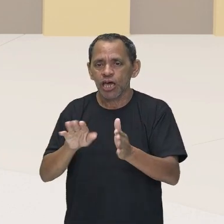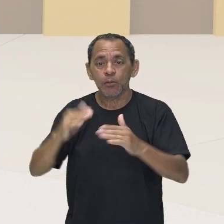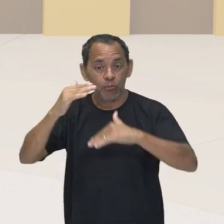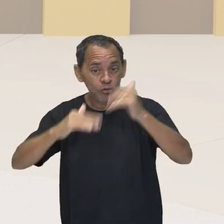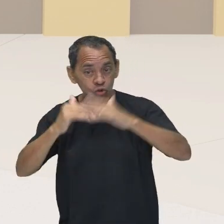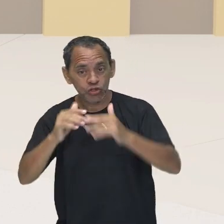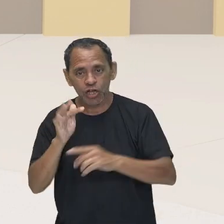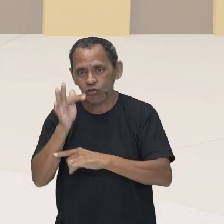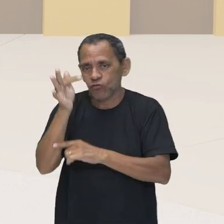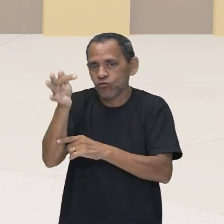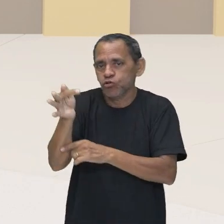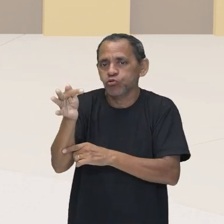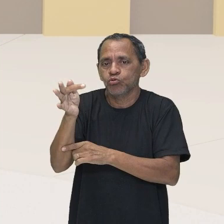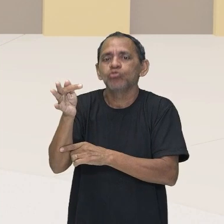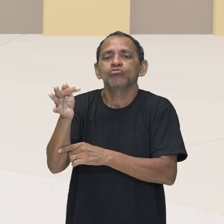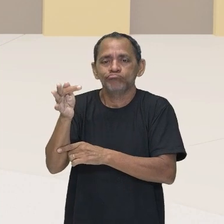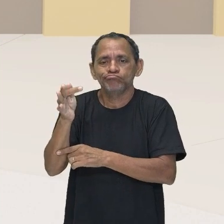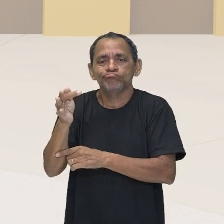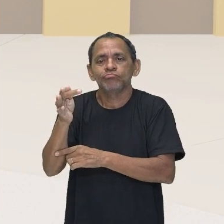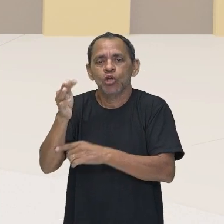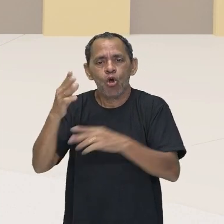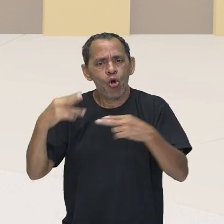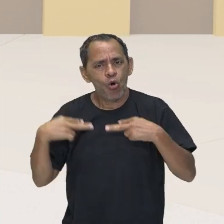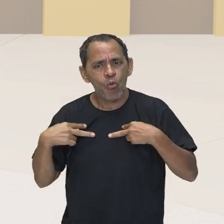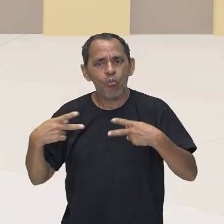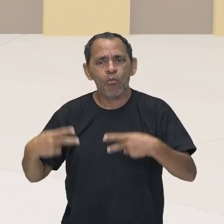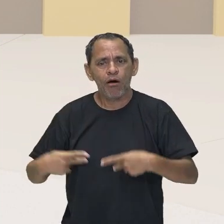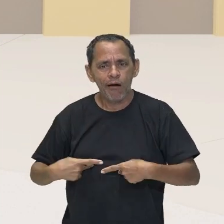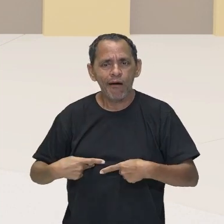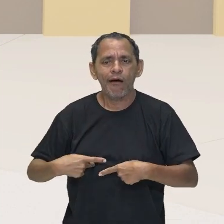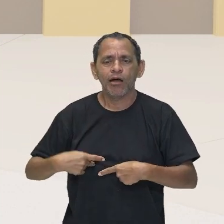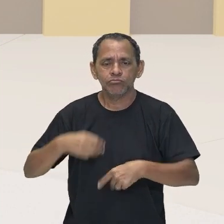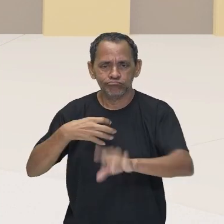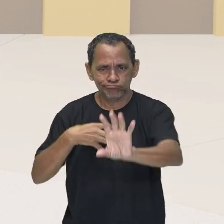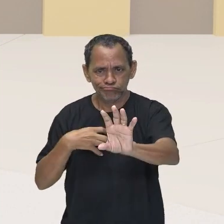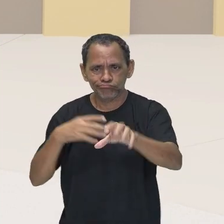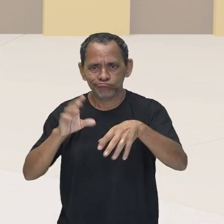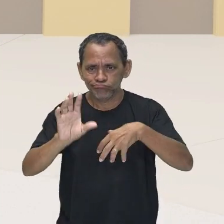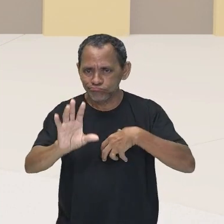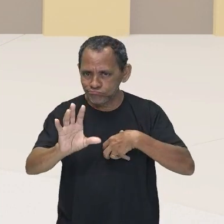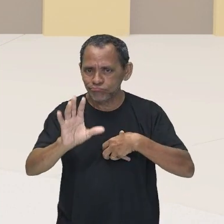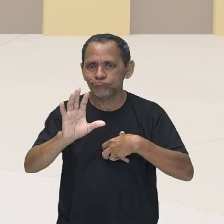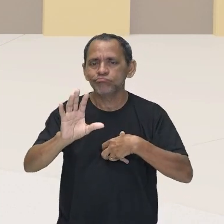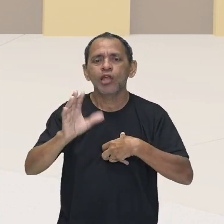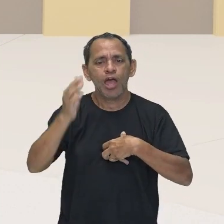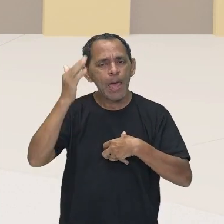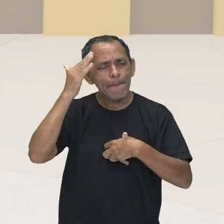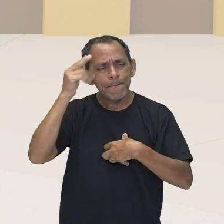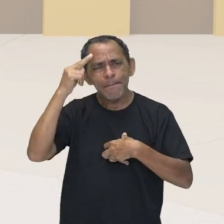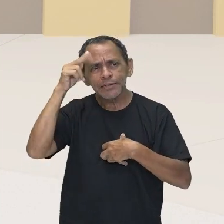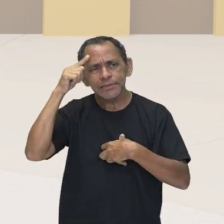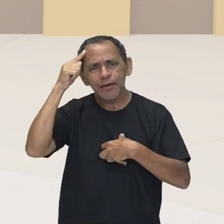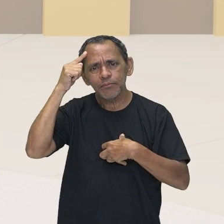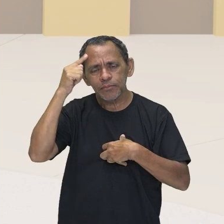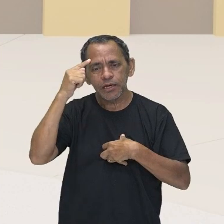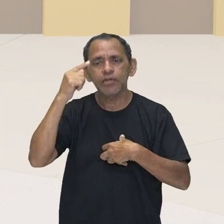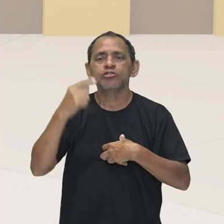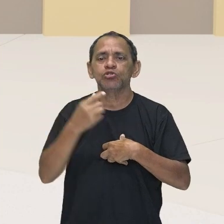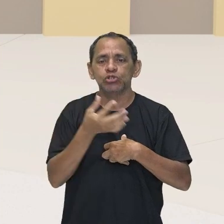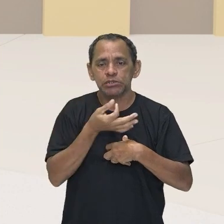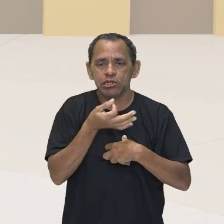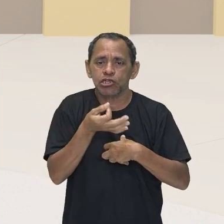profissionais humanos, empáticos, com pensamentos críticos, sem aquele Maria vai com as